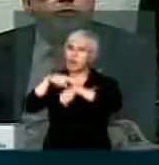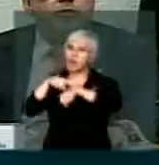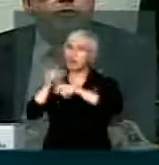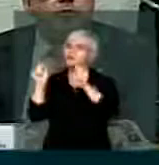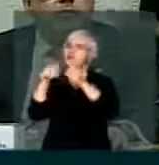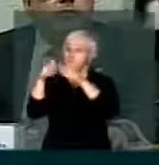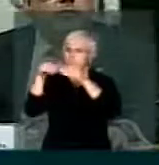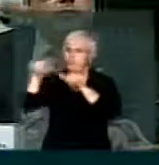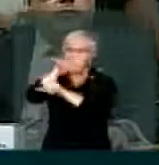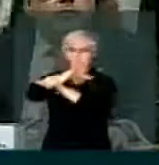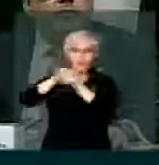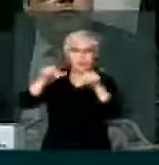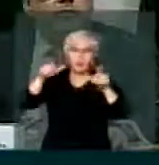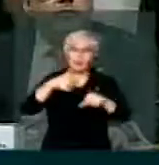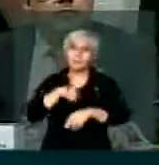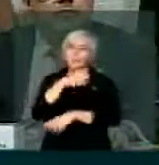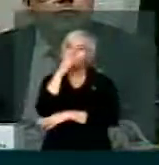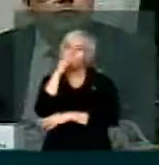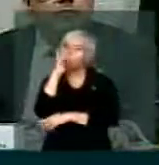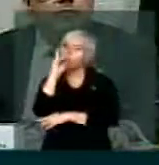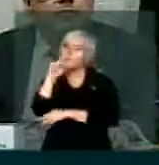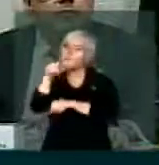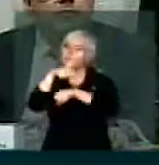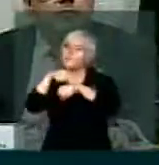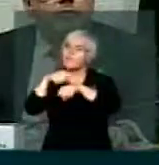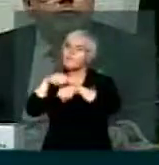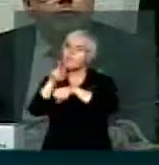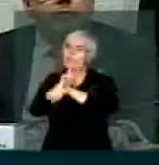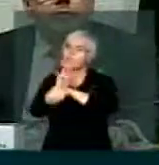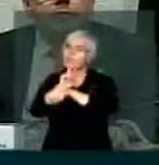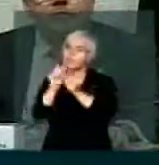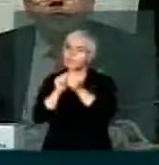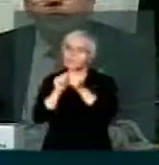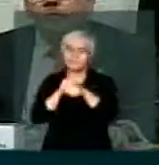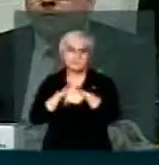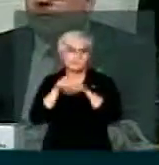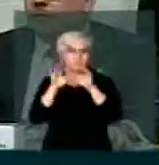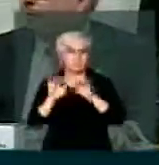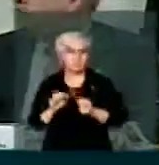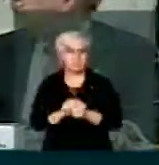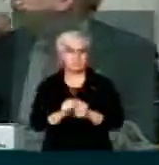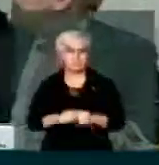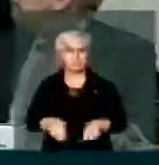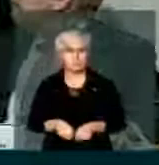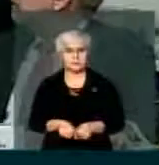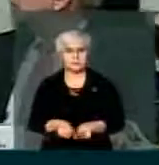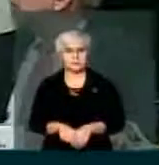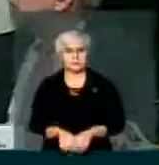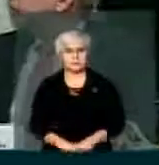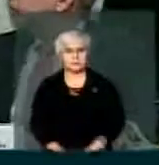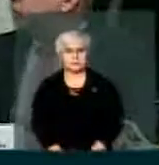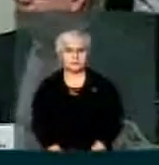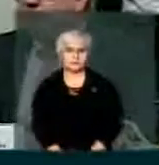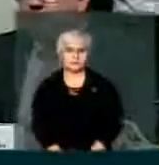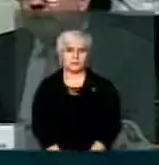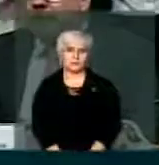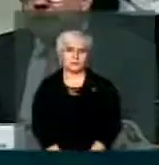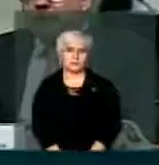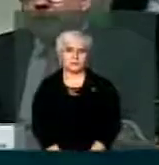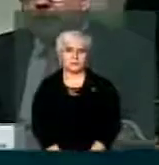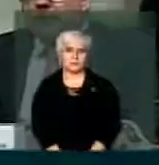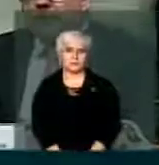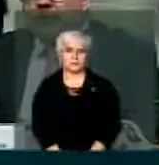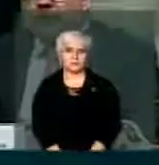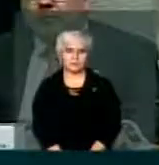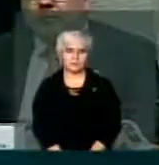localização melhor, que eu possa ver o relógio, para que eu possa administrar melhor aqui. Tem outro aqui atrás, tá, ó, presidente. É, mas aqui eu estou de costas.